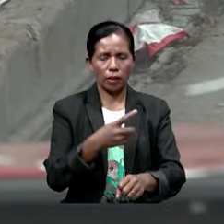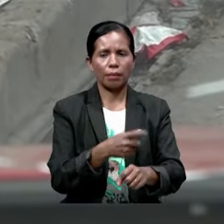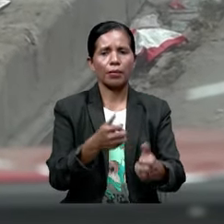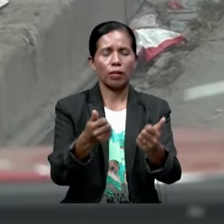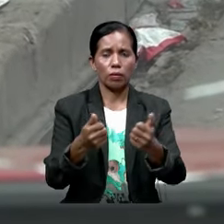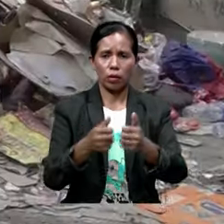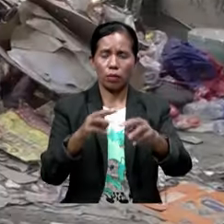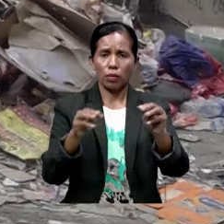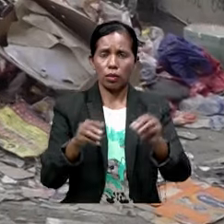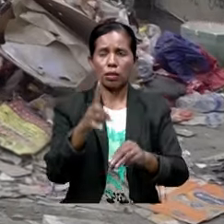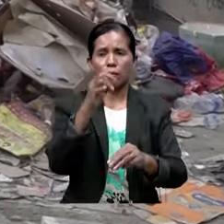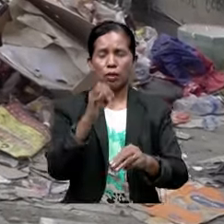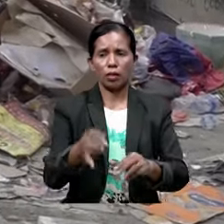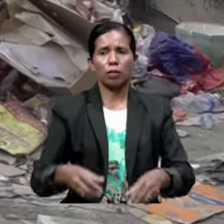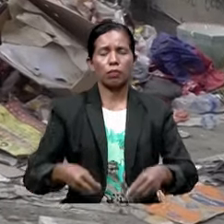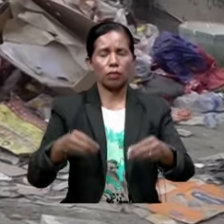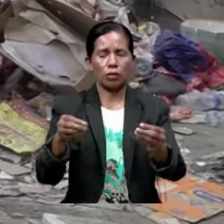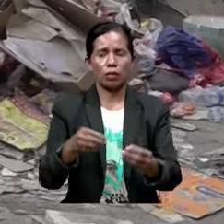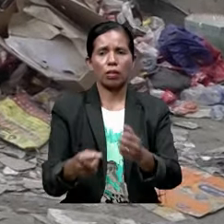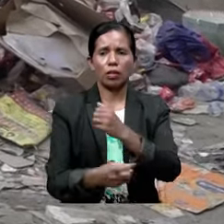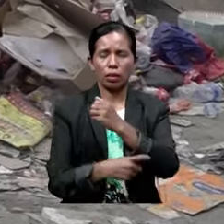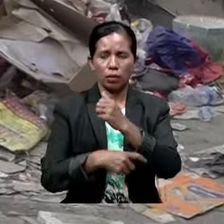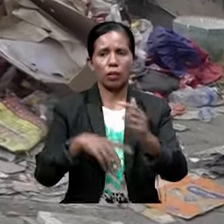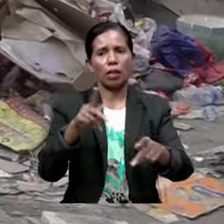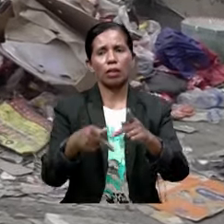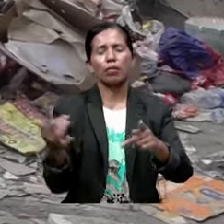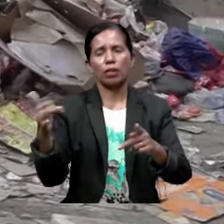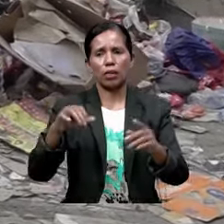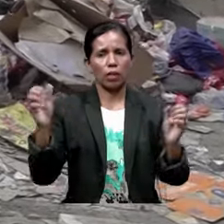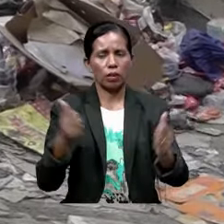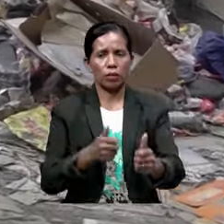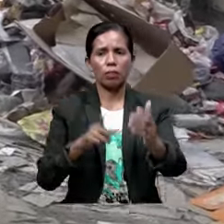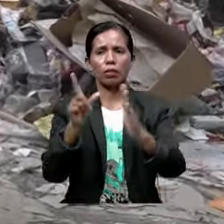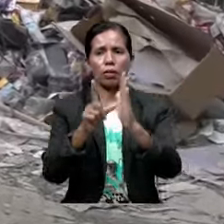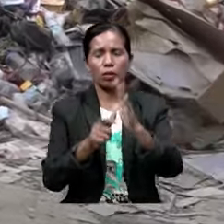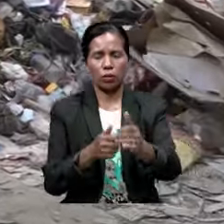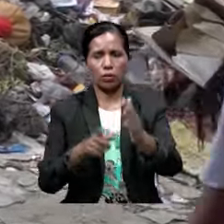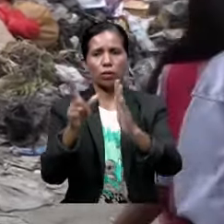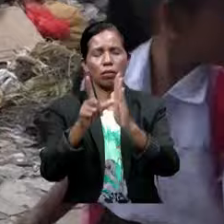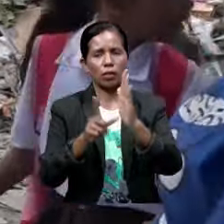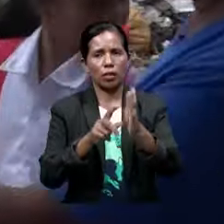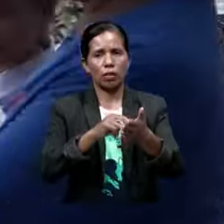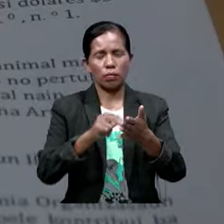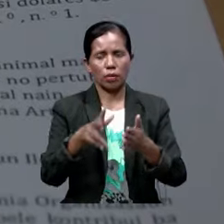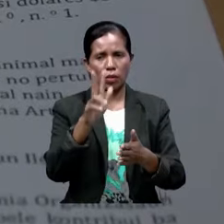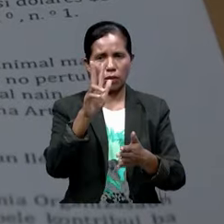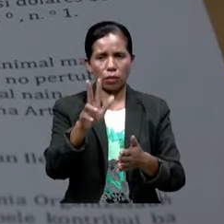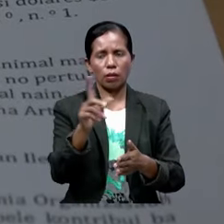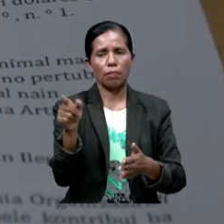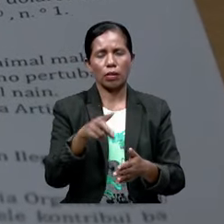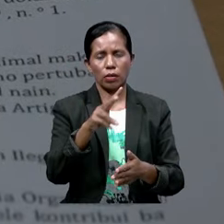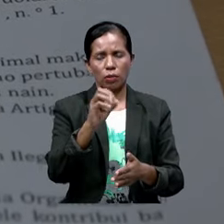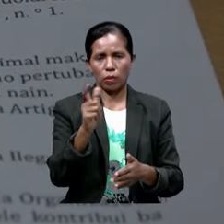autoridade município de Ili se aplica coima ba cidadão sirnebe la cumpri lei baseia ba decreto lei número tolu barari hunrua